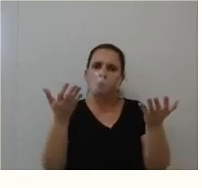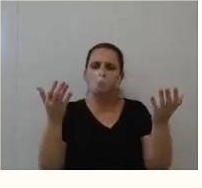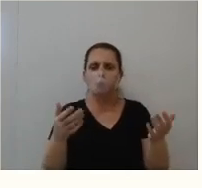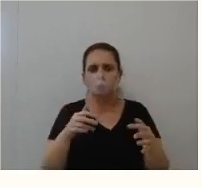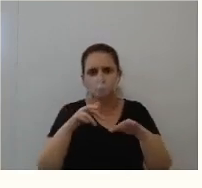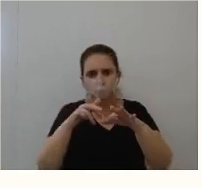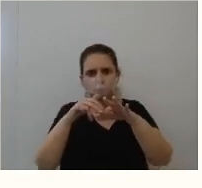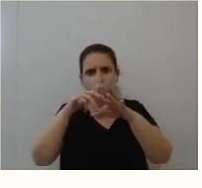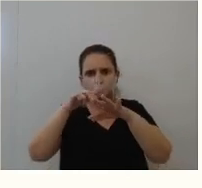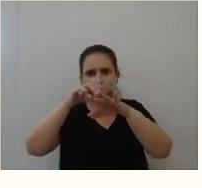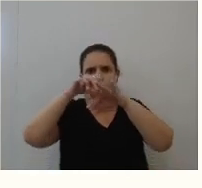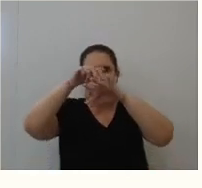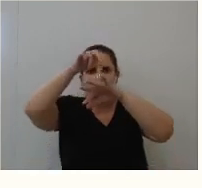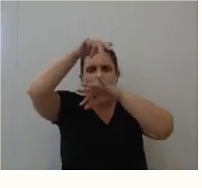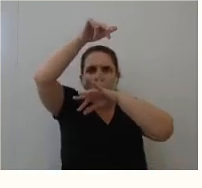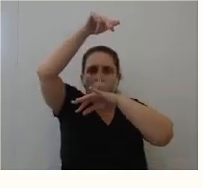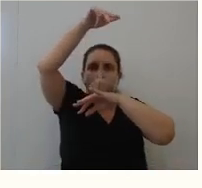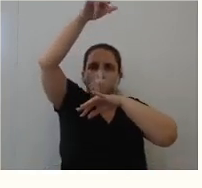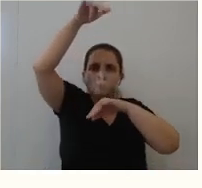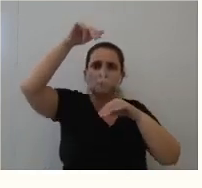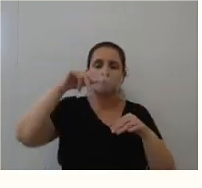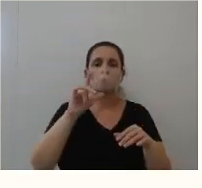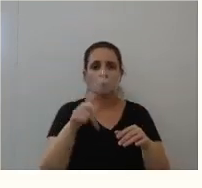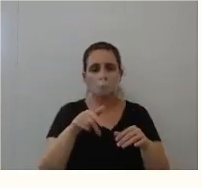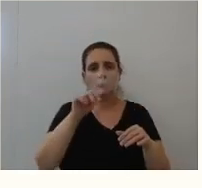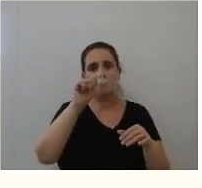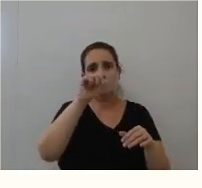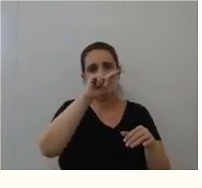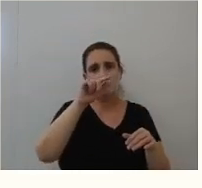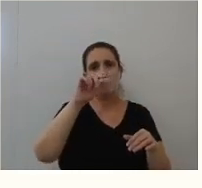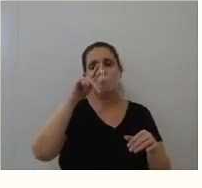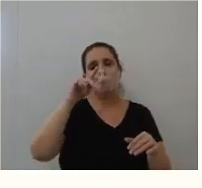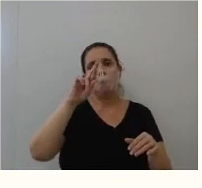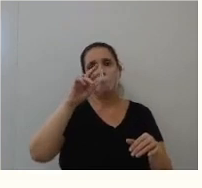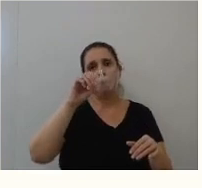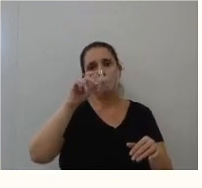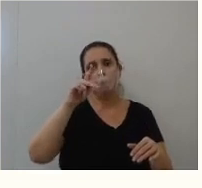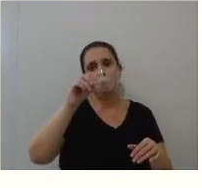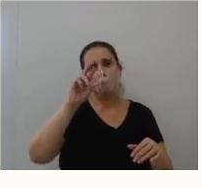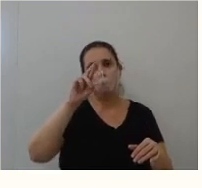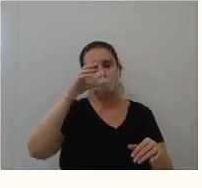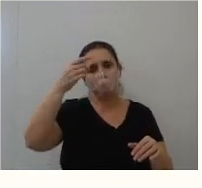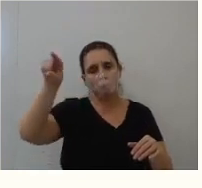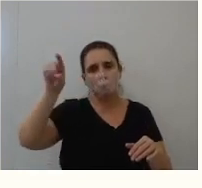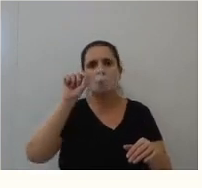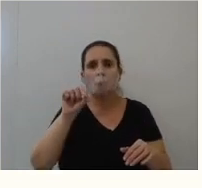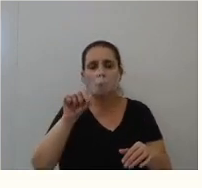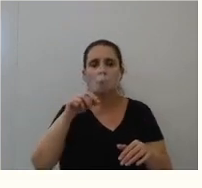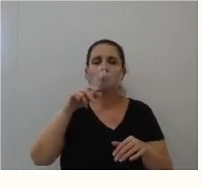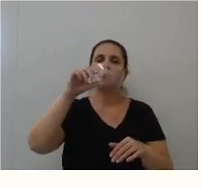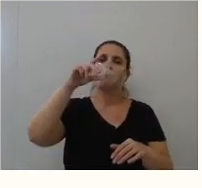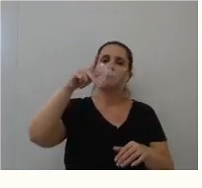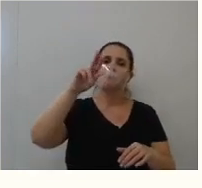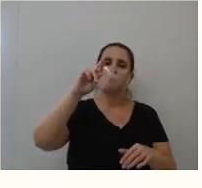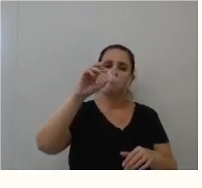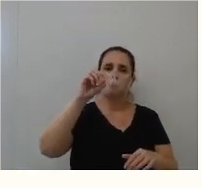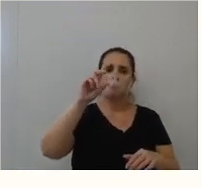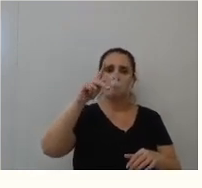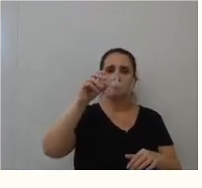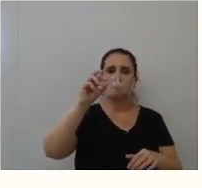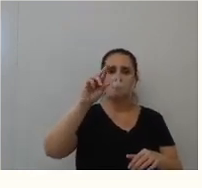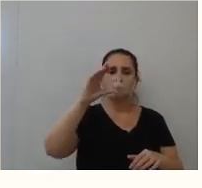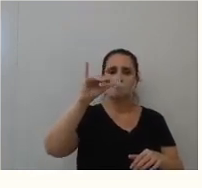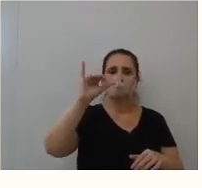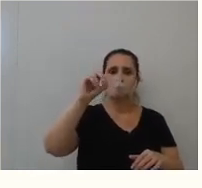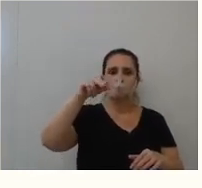que subíamos, pessoal, é a oração subordinada proporcional. O interessante é que ela veio antes